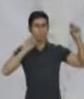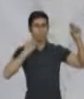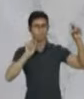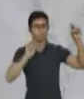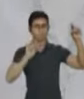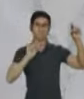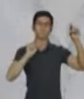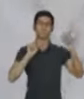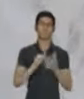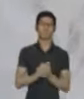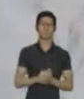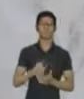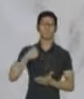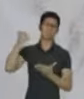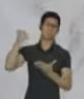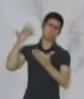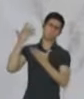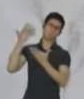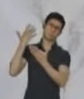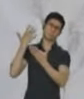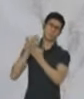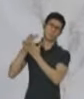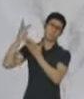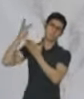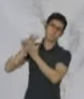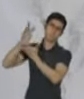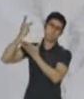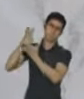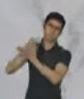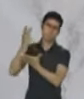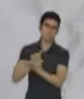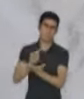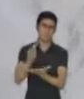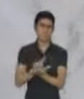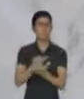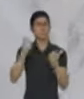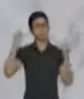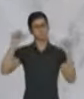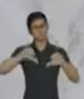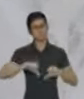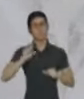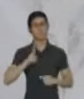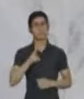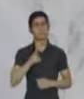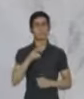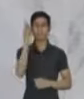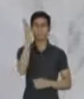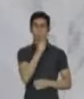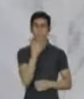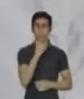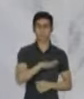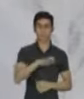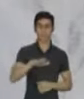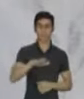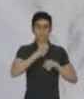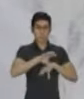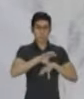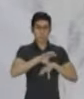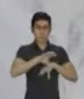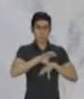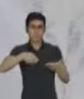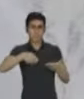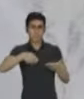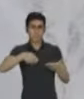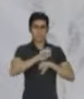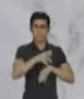fracassem tudo que tentei na vida tentei alfabetizar as crianças brasileiras não conseguir tentei salvar os